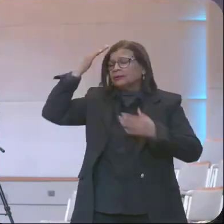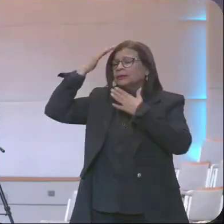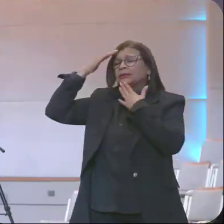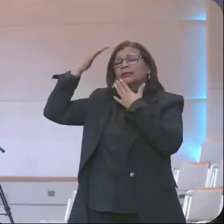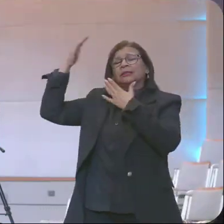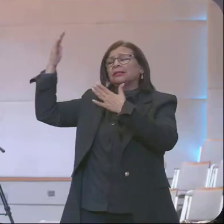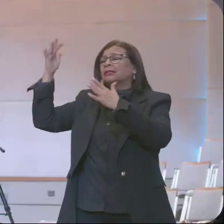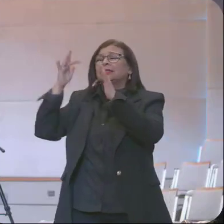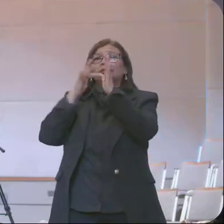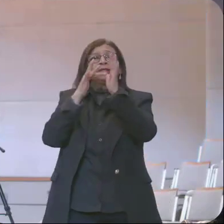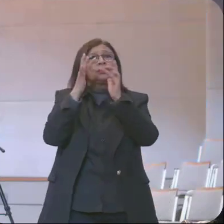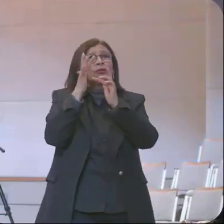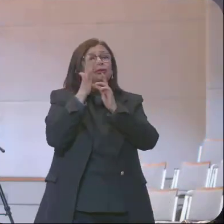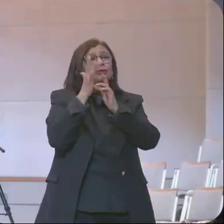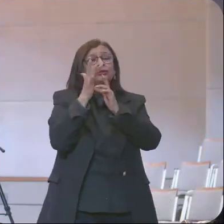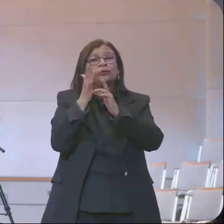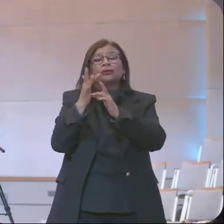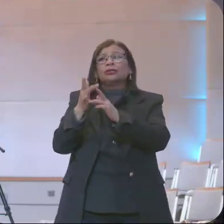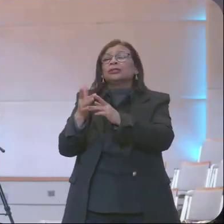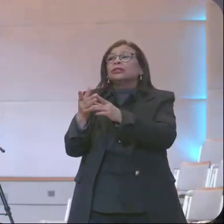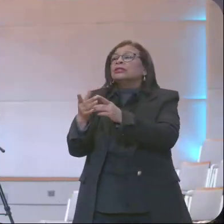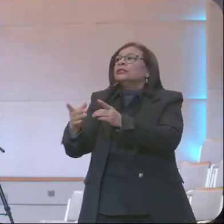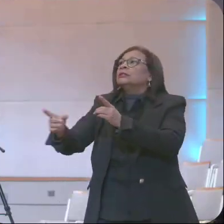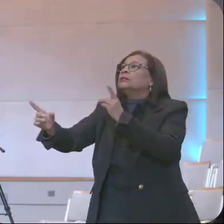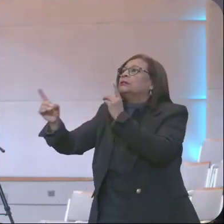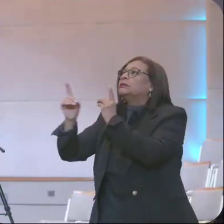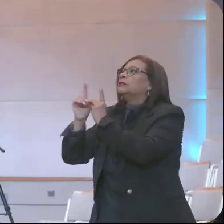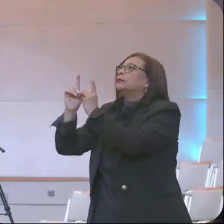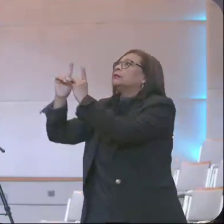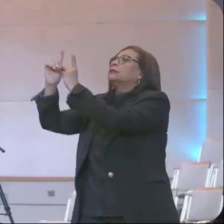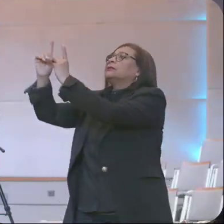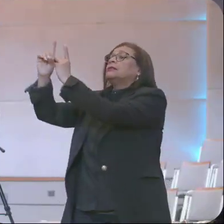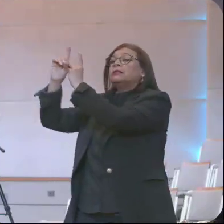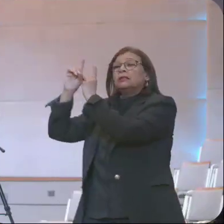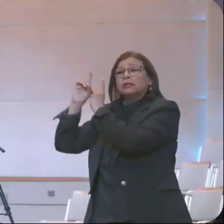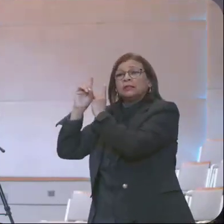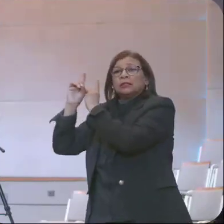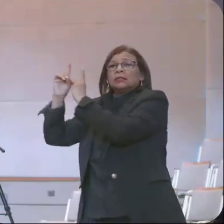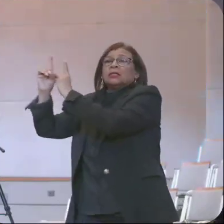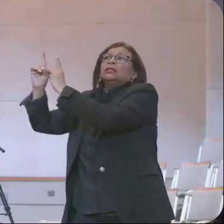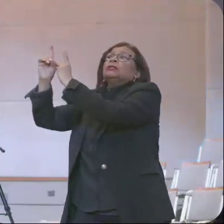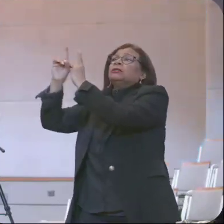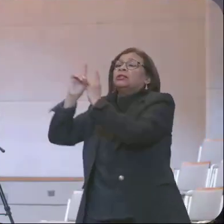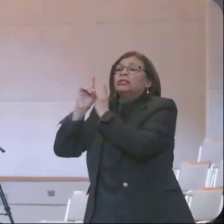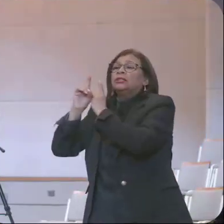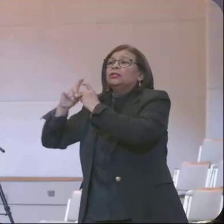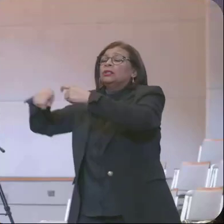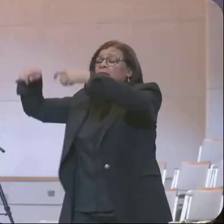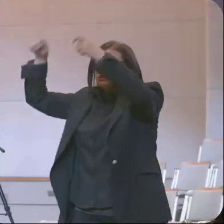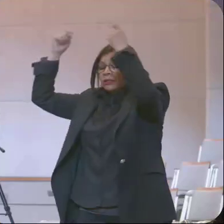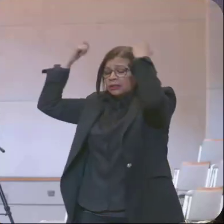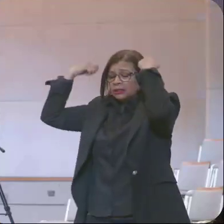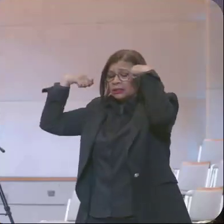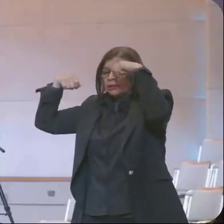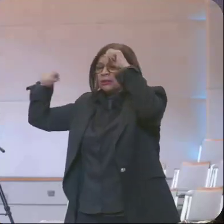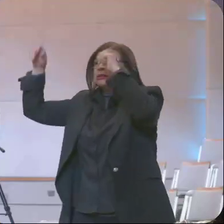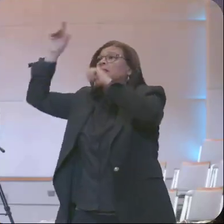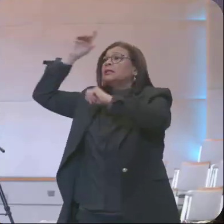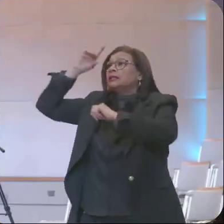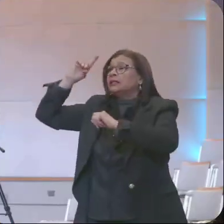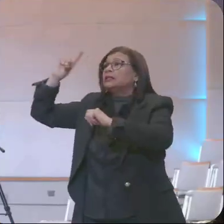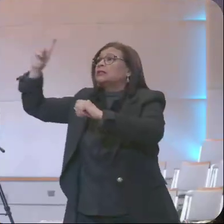Cante assim: digno é o Cordeiro de Deus. Adore o Senhor com a tua voz. Digno é o Cordeiro